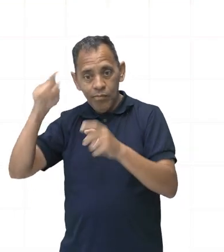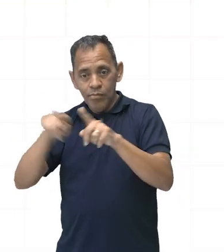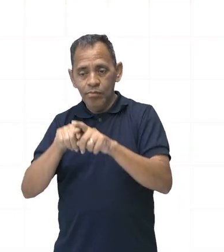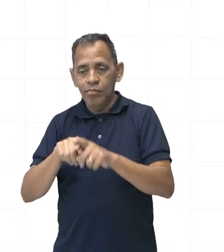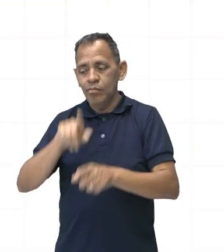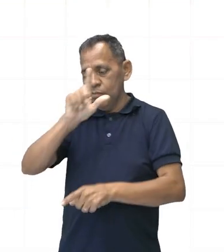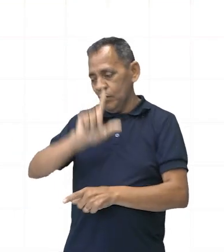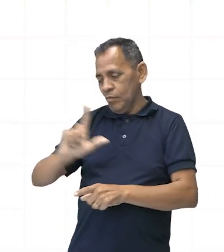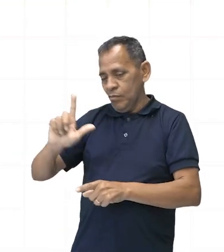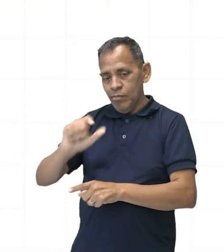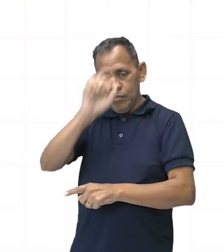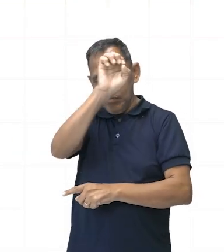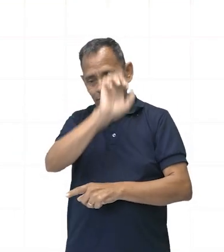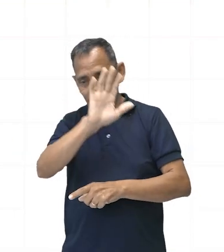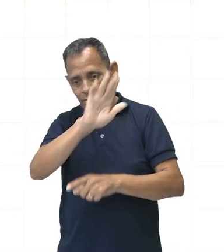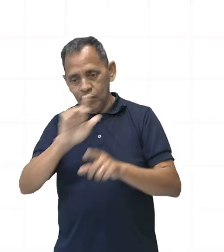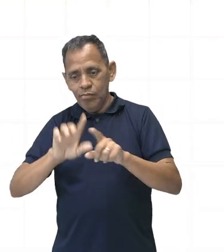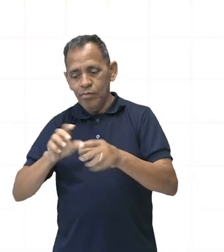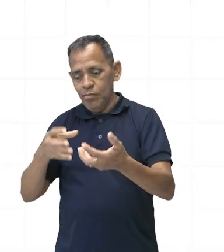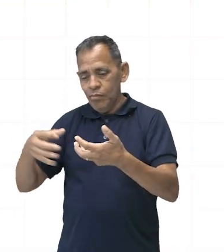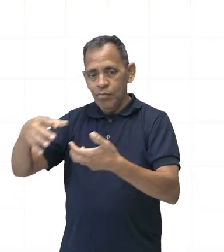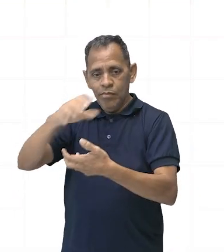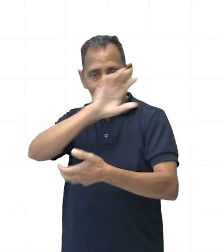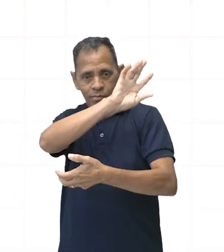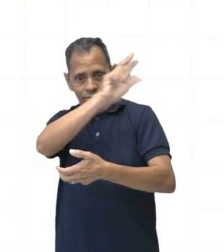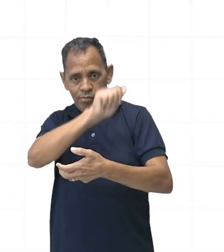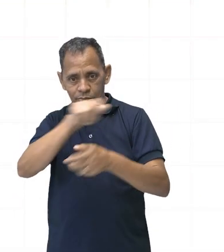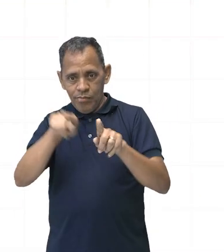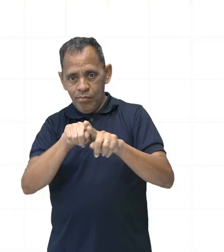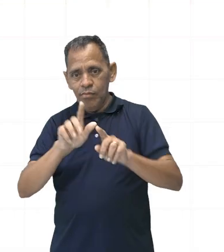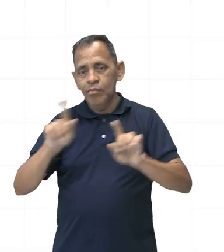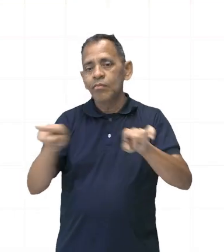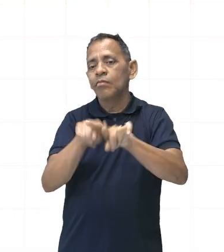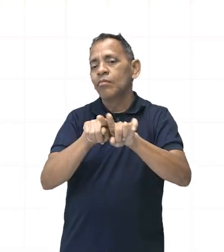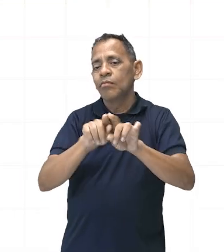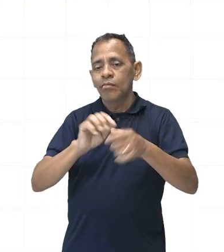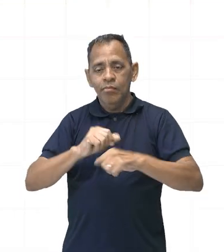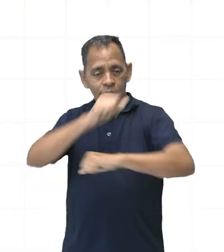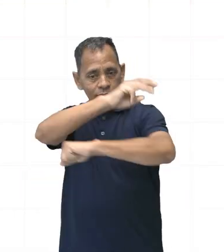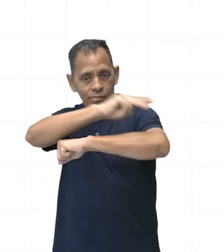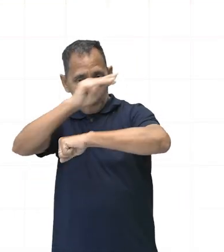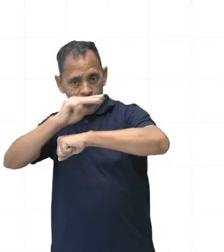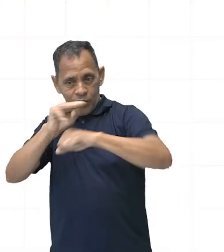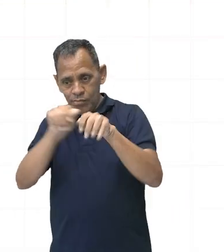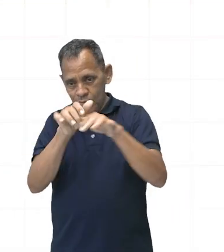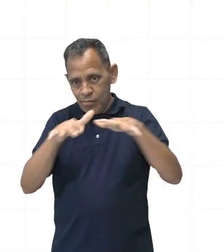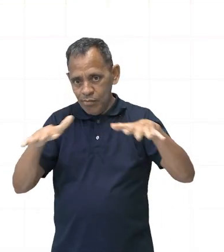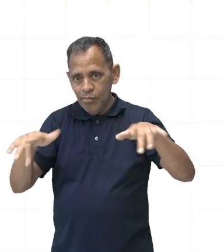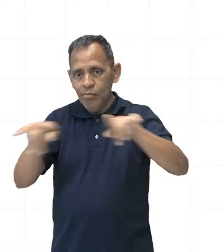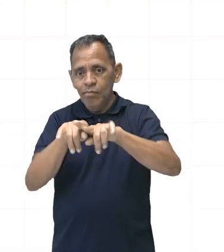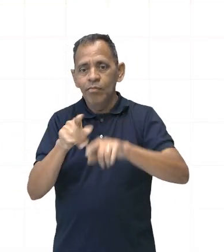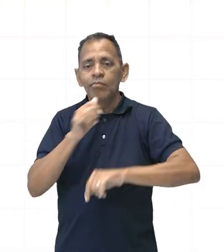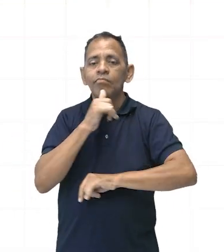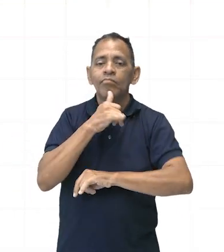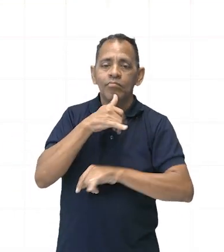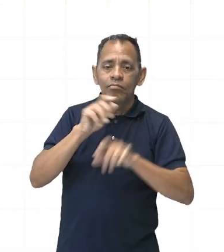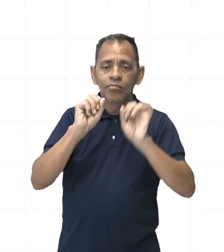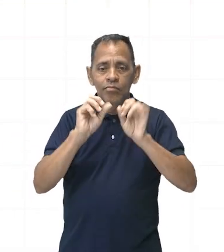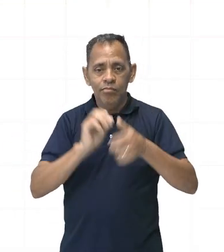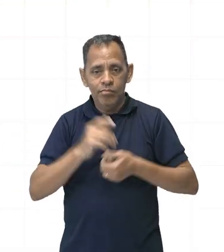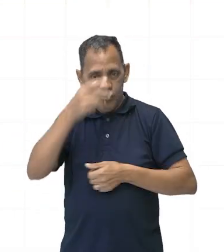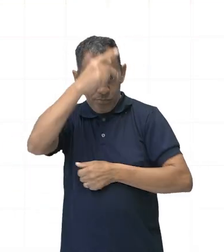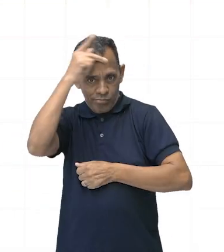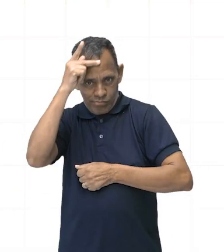leste europeu, ao continente asiático e também ao Mar Mediterrâneo. E, infelizmente, gente,